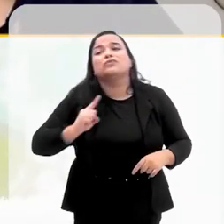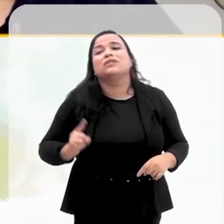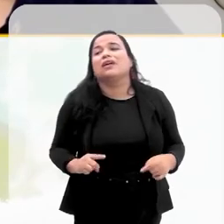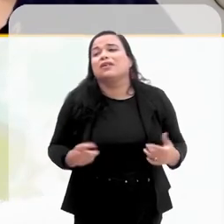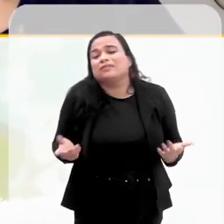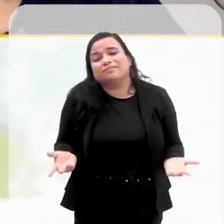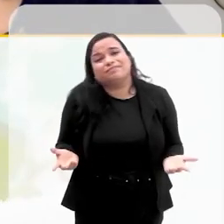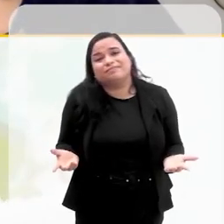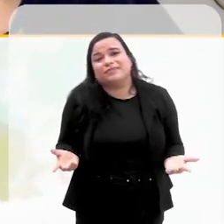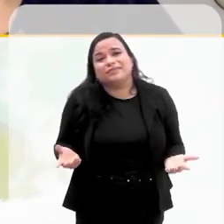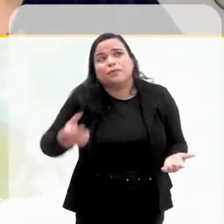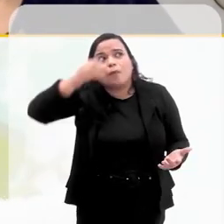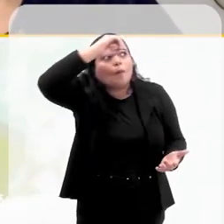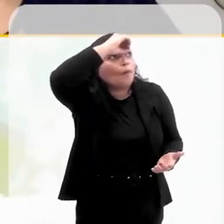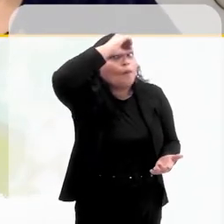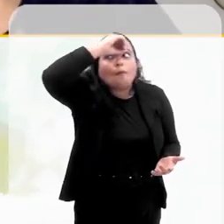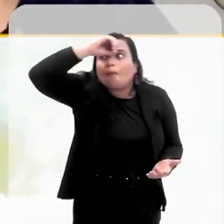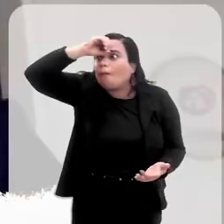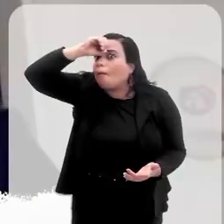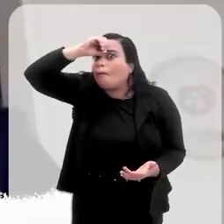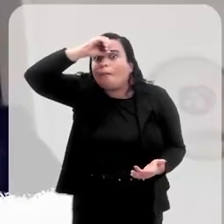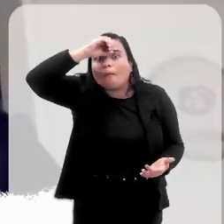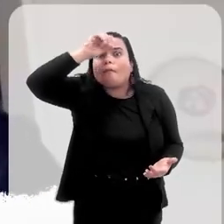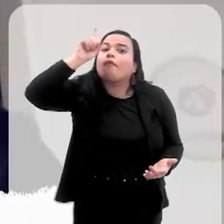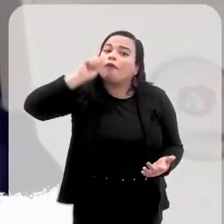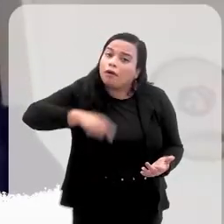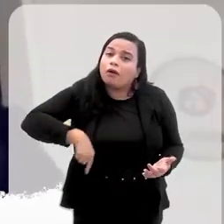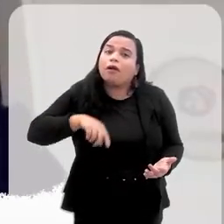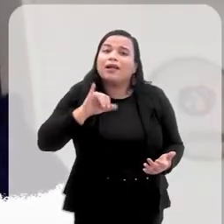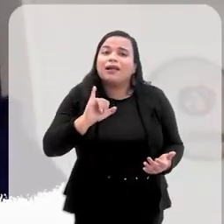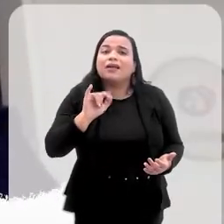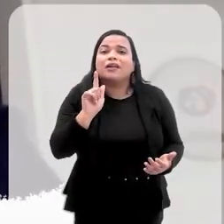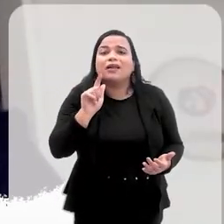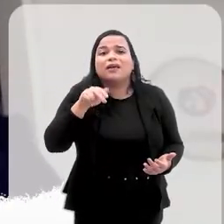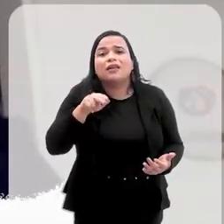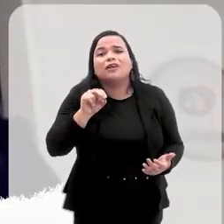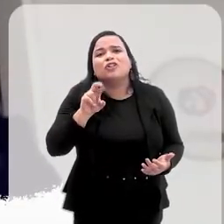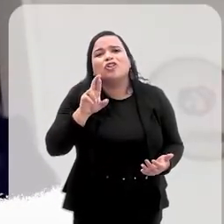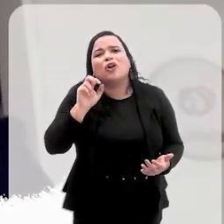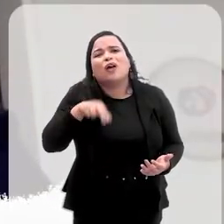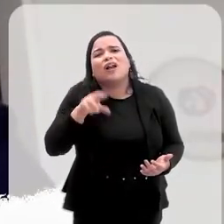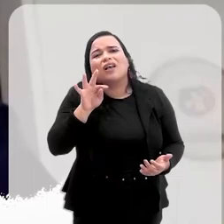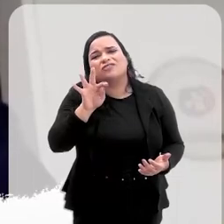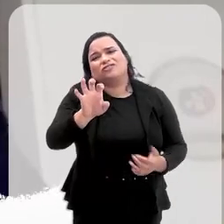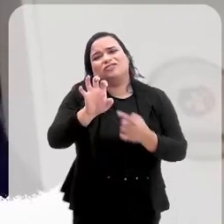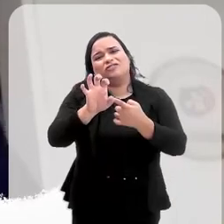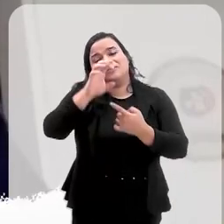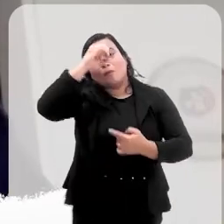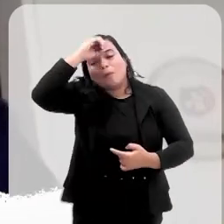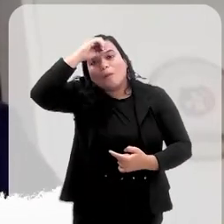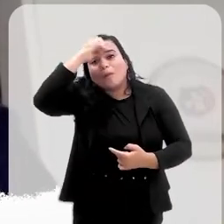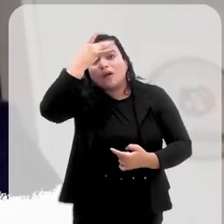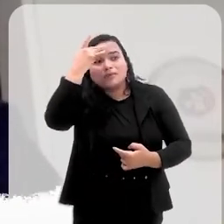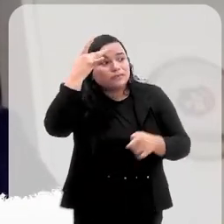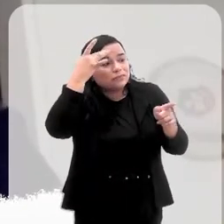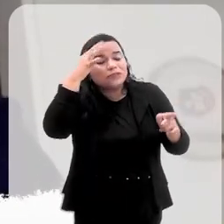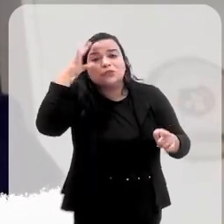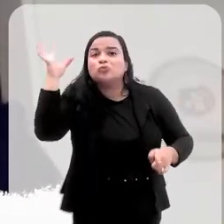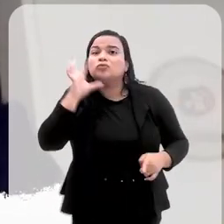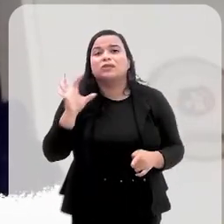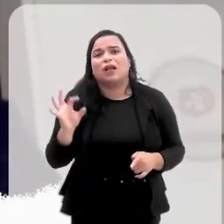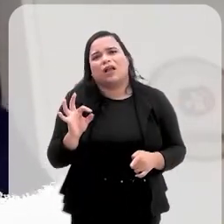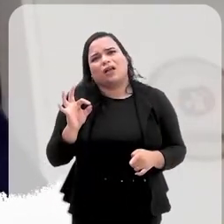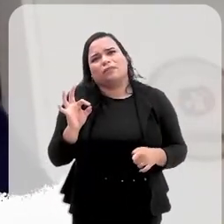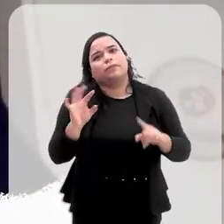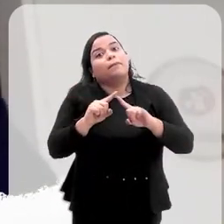saber. É não Não é saber. isso? Leva é o próprio ignorante, né? Ele não sabe, ele não. Aquele